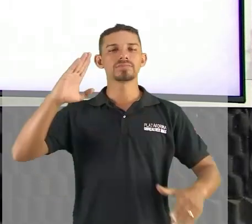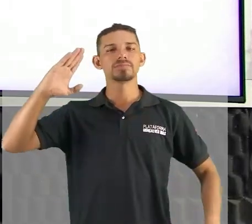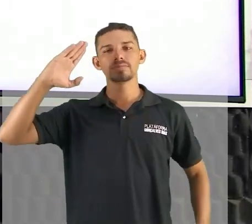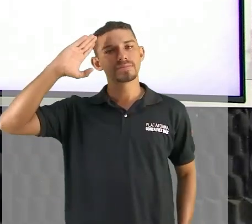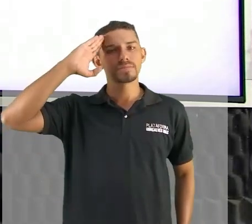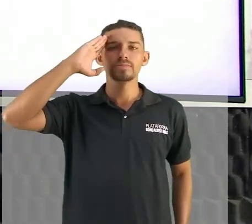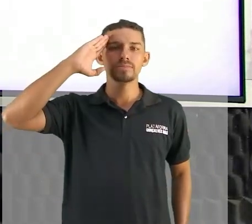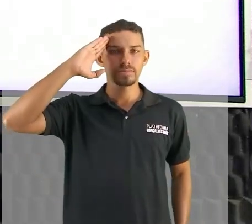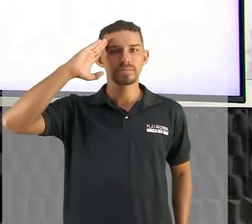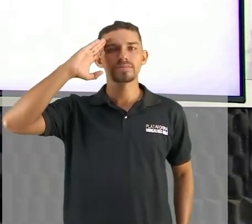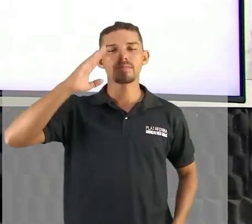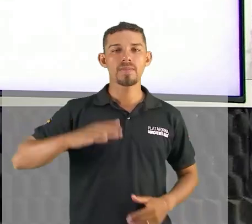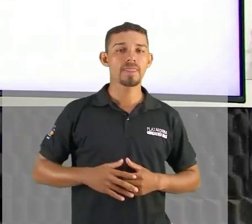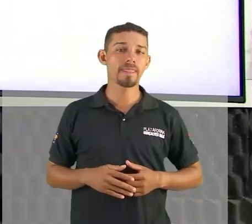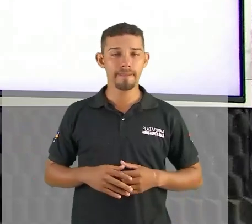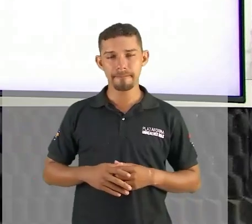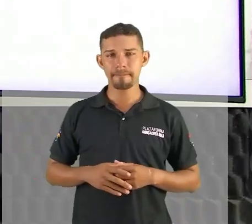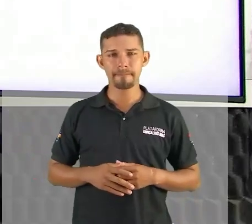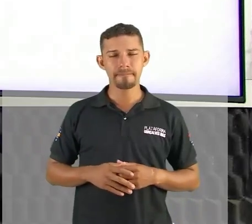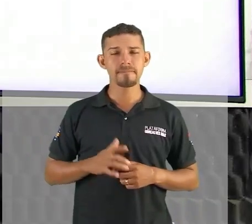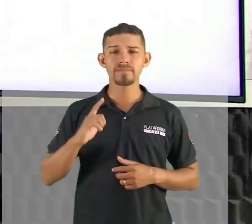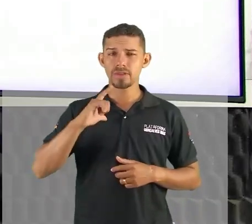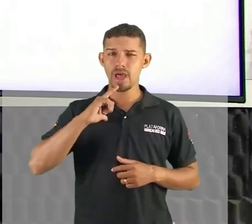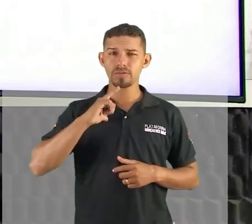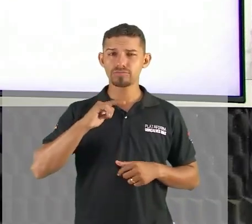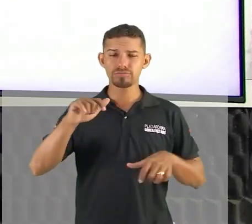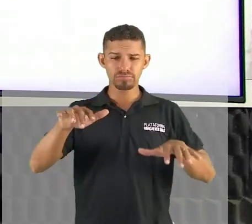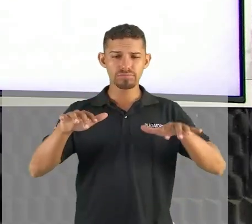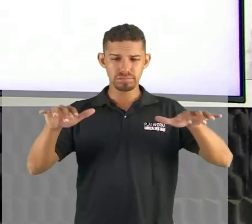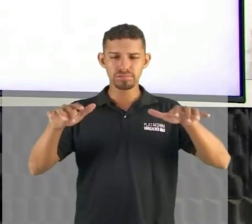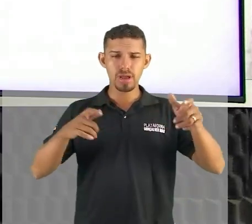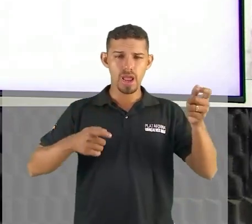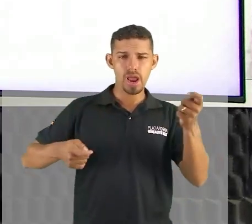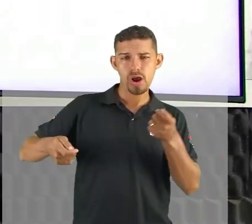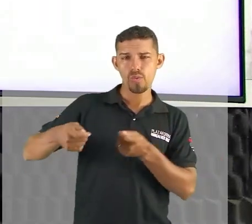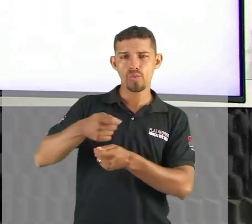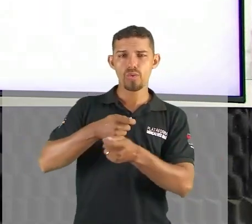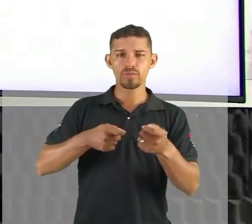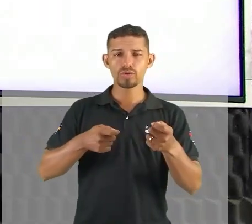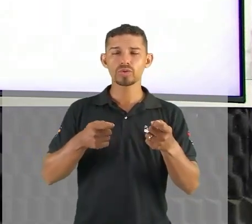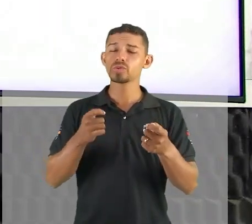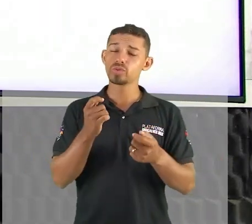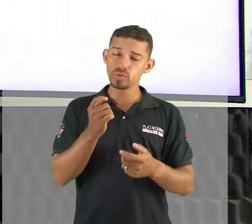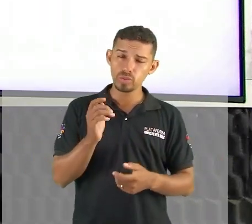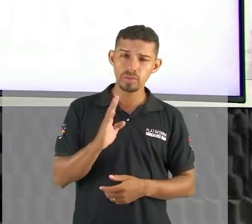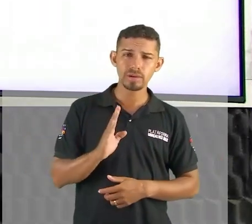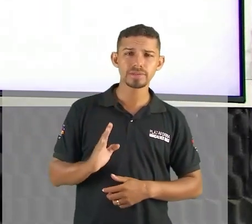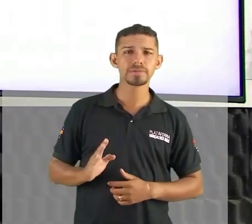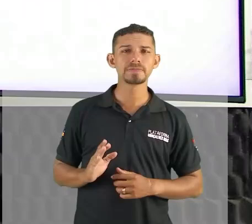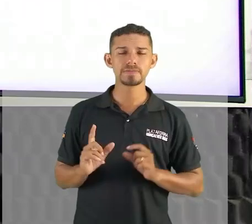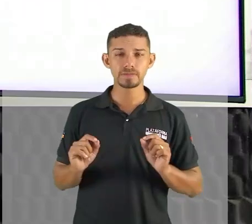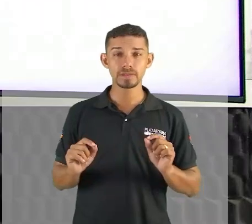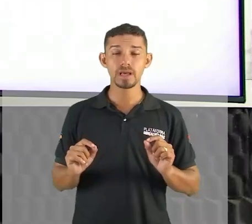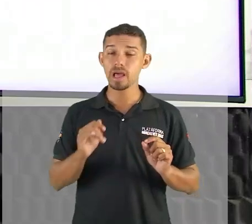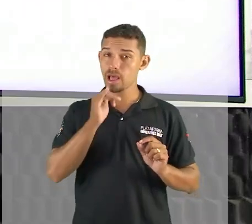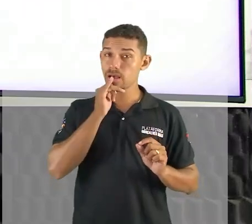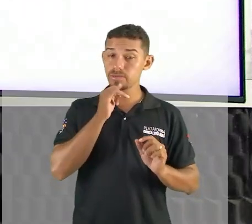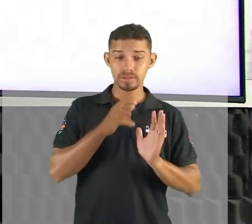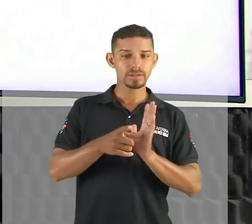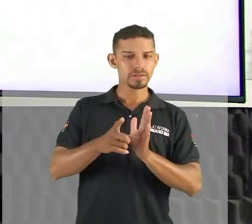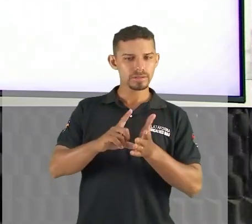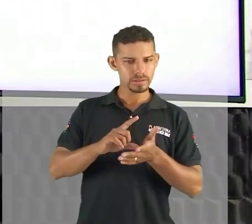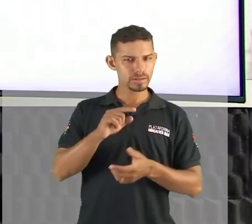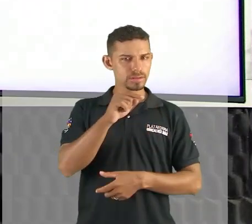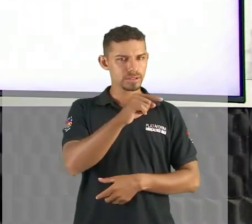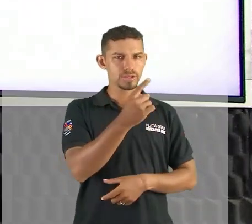só, gente, nós temos também, claro, dois cenários econômicos também no país. Tanto o que antecede o